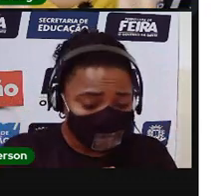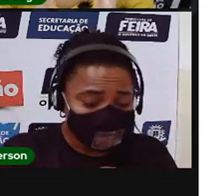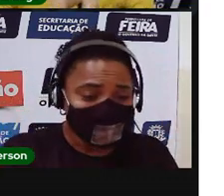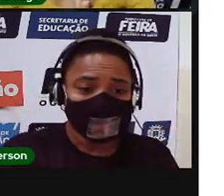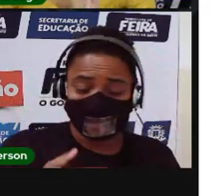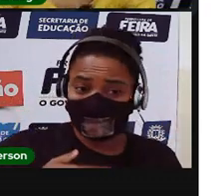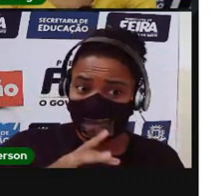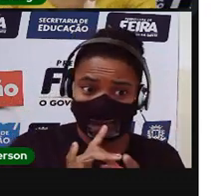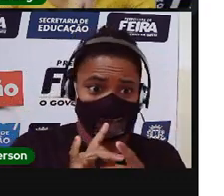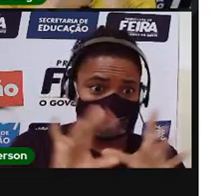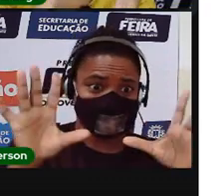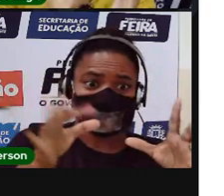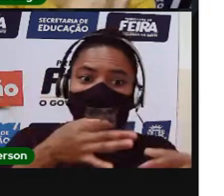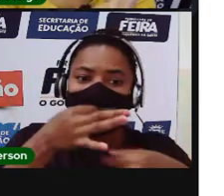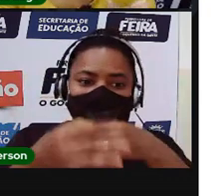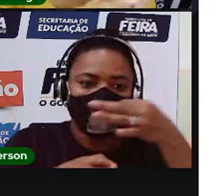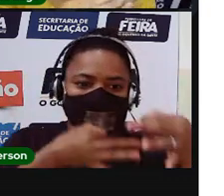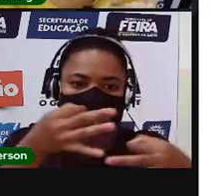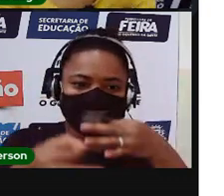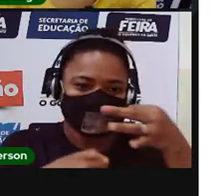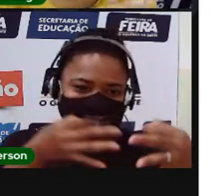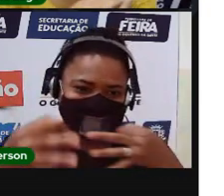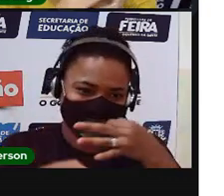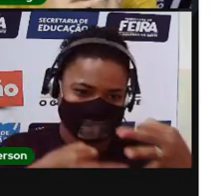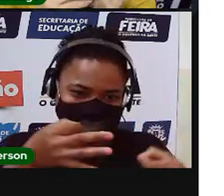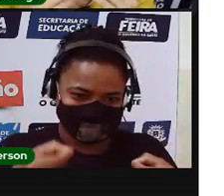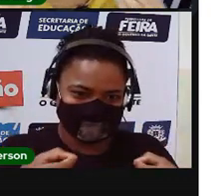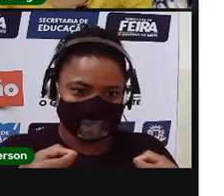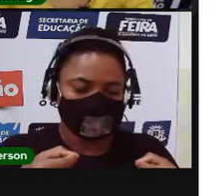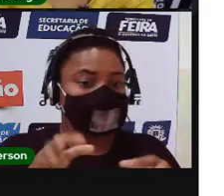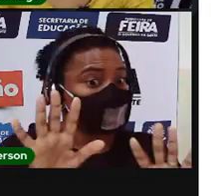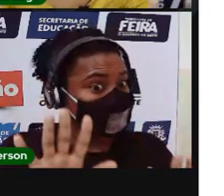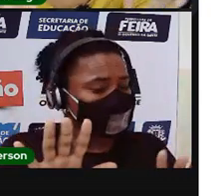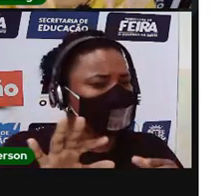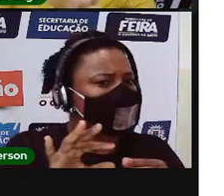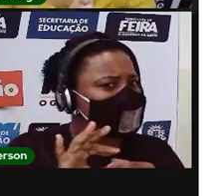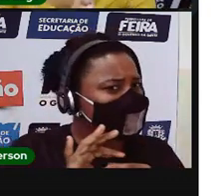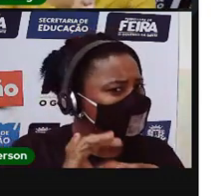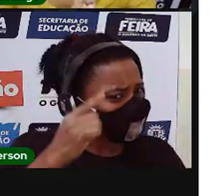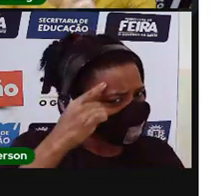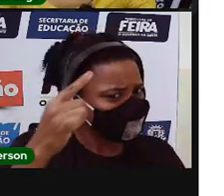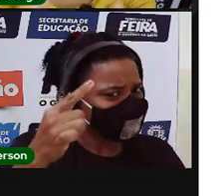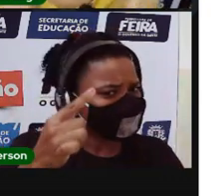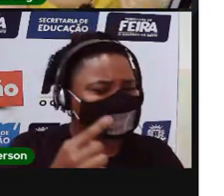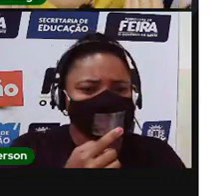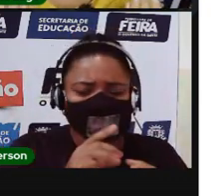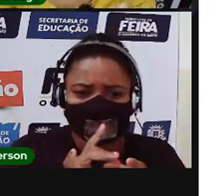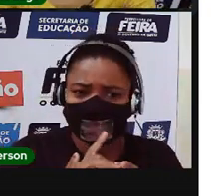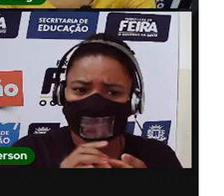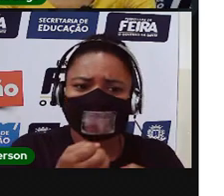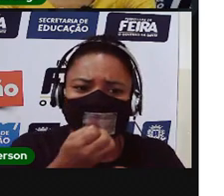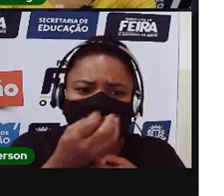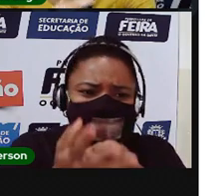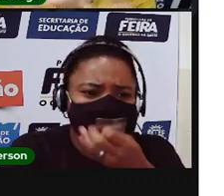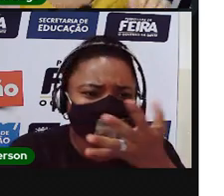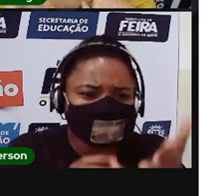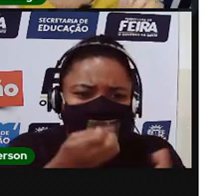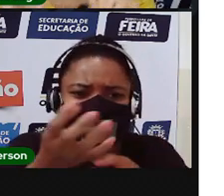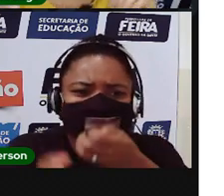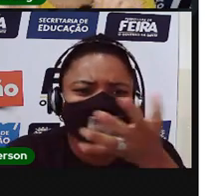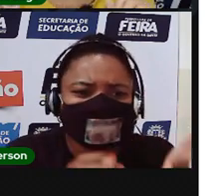expressar, lembrando que quando a gente fala de ter uma liberdade de expressão, de trazer a sua